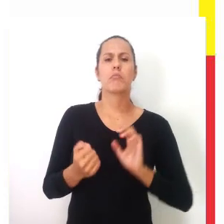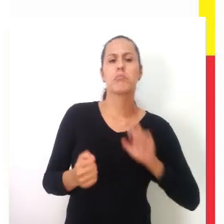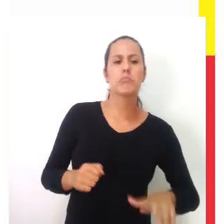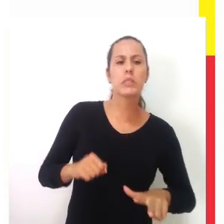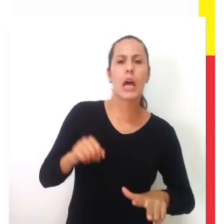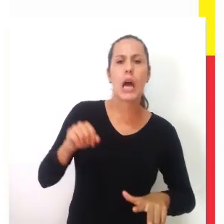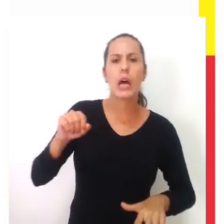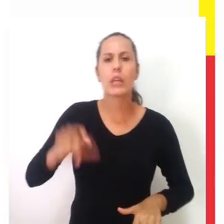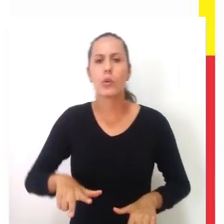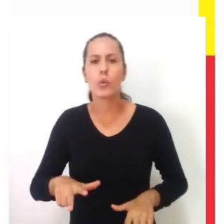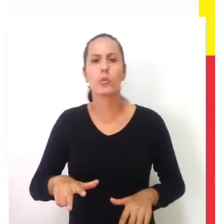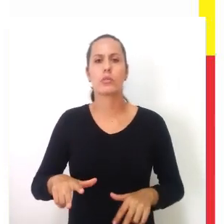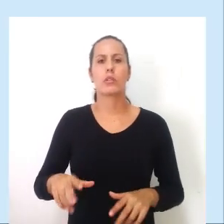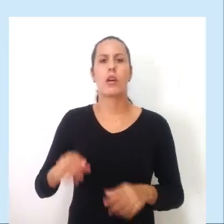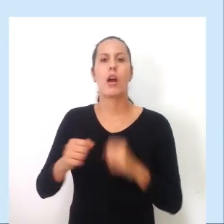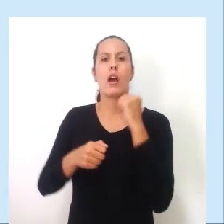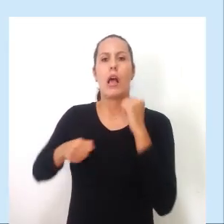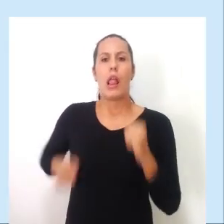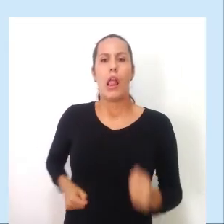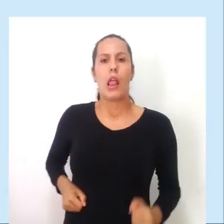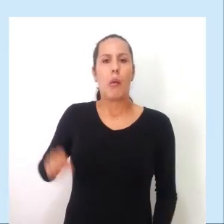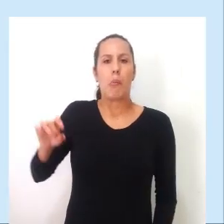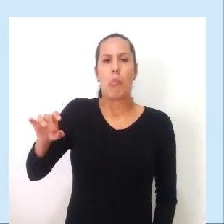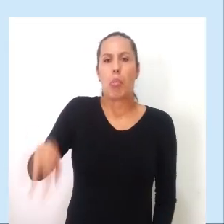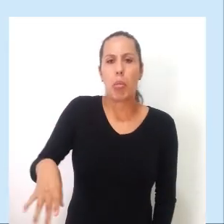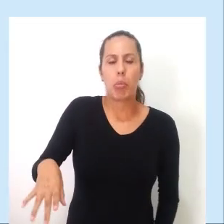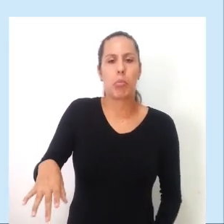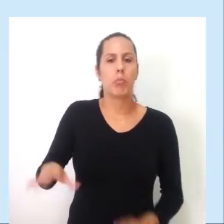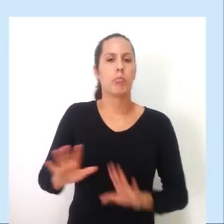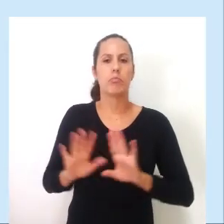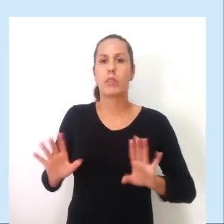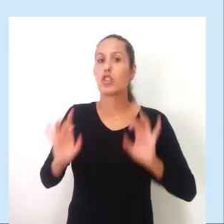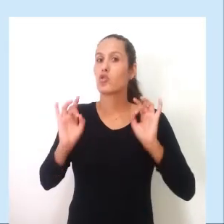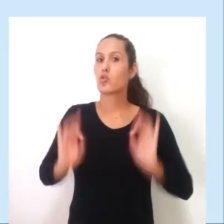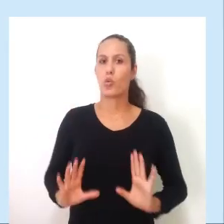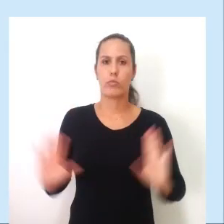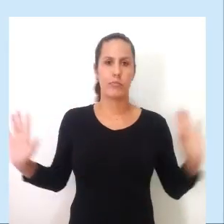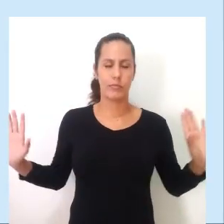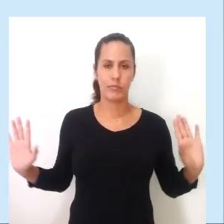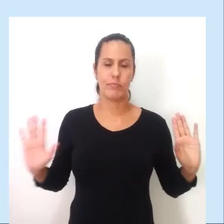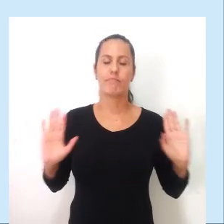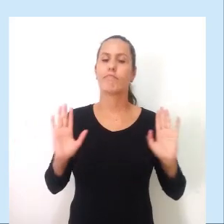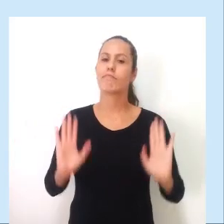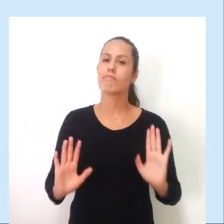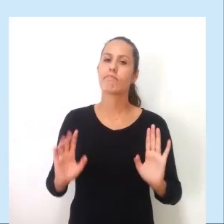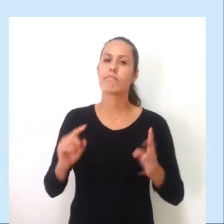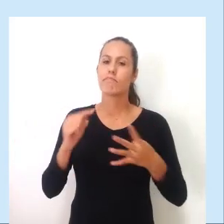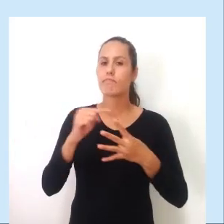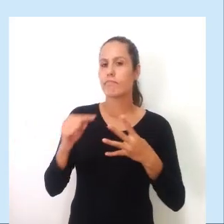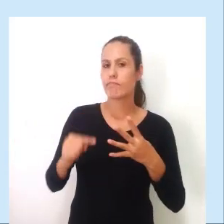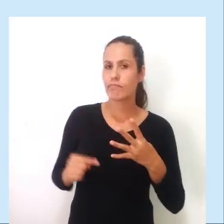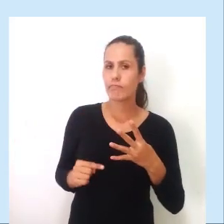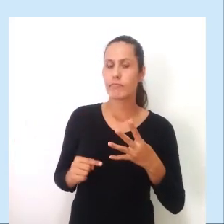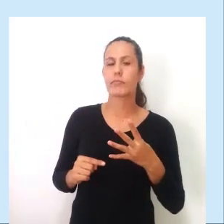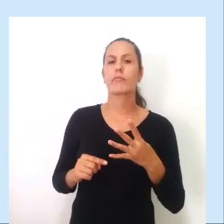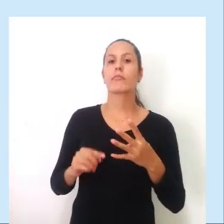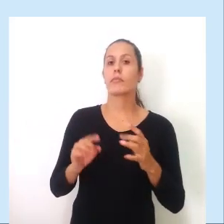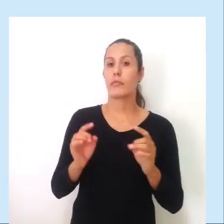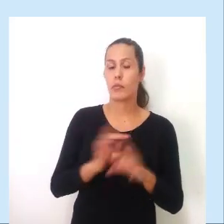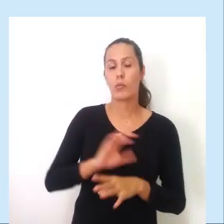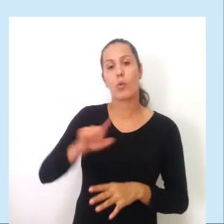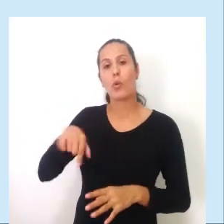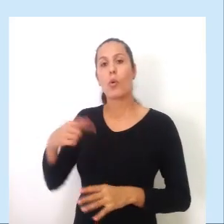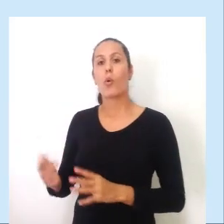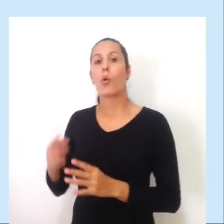ações, ok? Depois da fossilização, eu também classifiquei os fósseis em